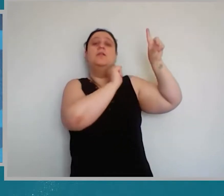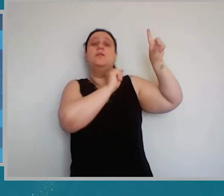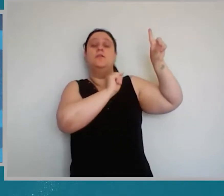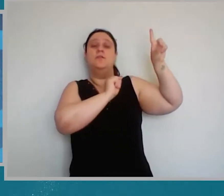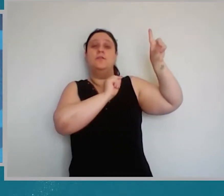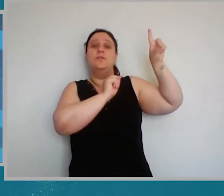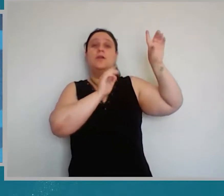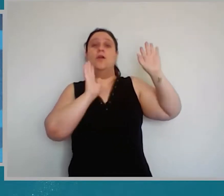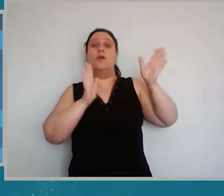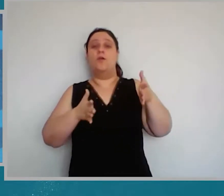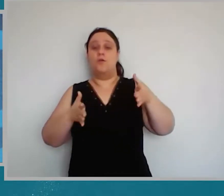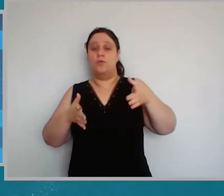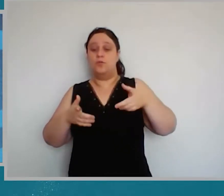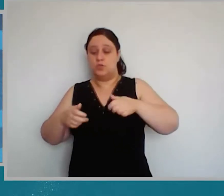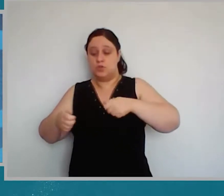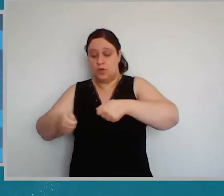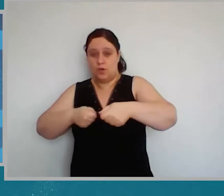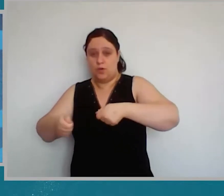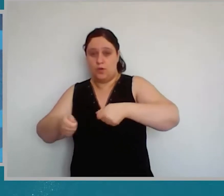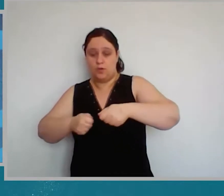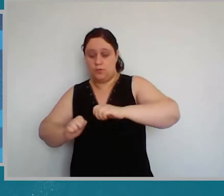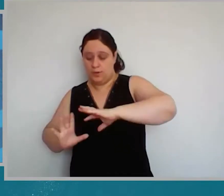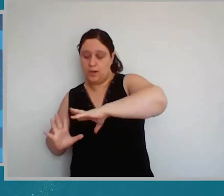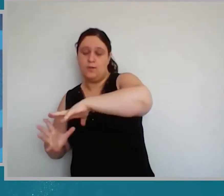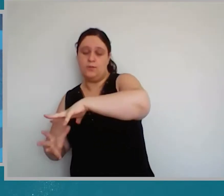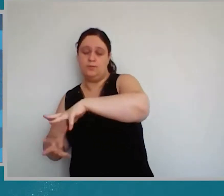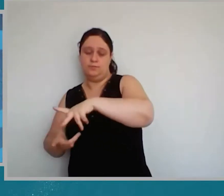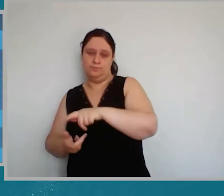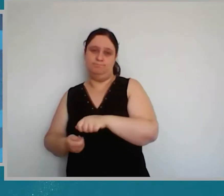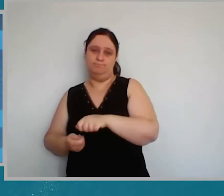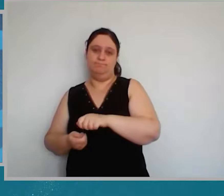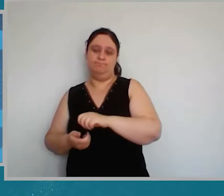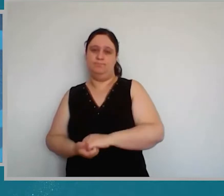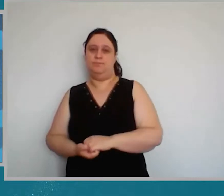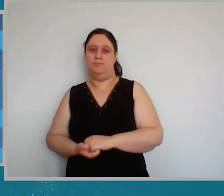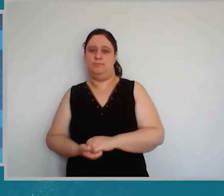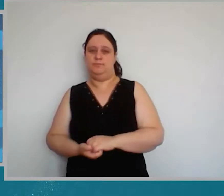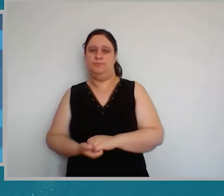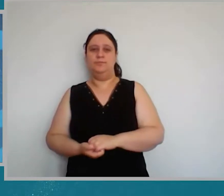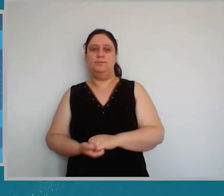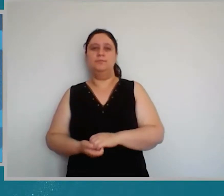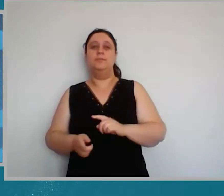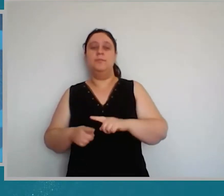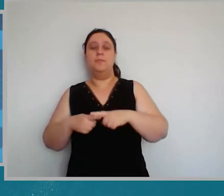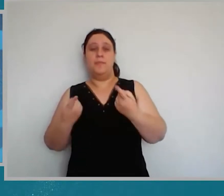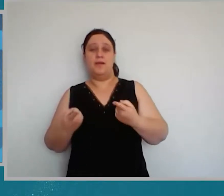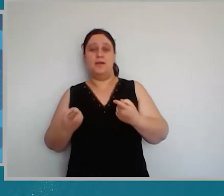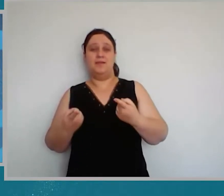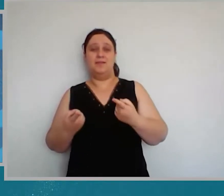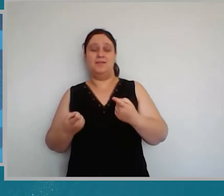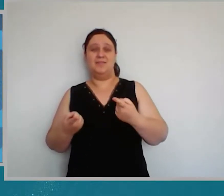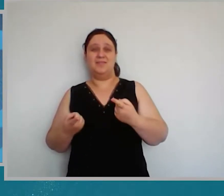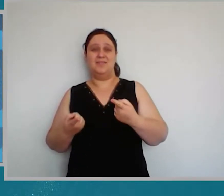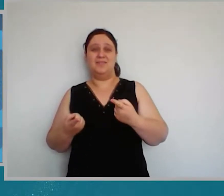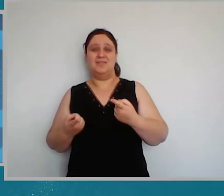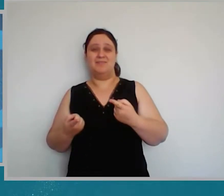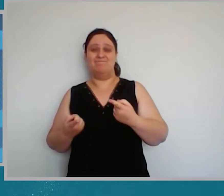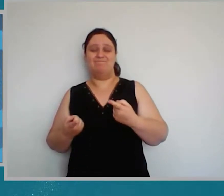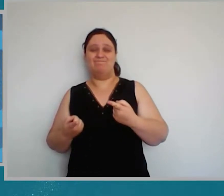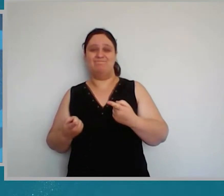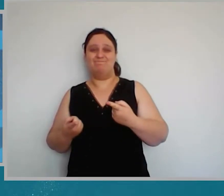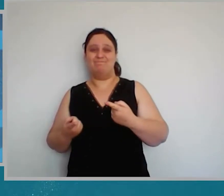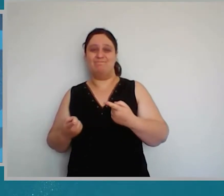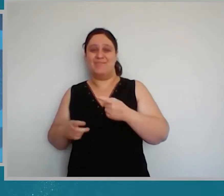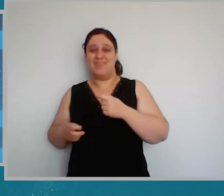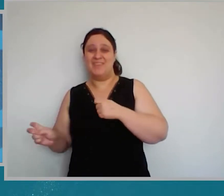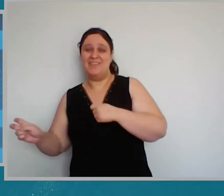mundo, dominar esse mundo para Deus. Todavia, esse homem foi enganado pela serpente no jardim do